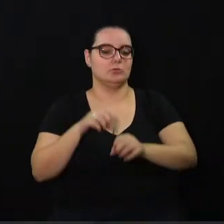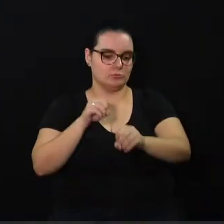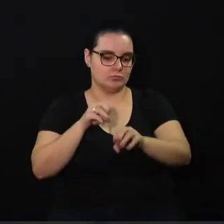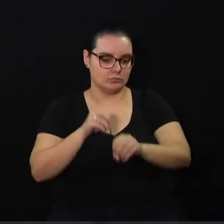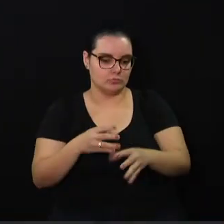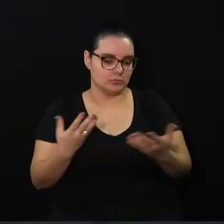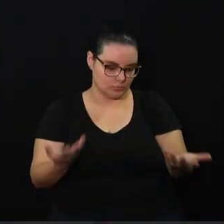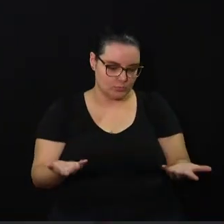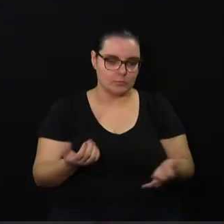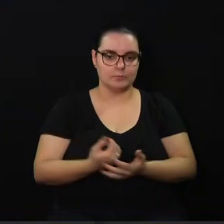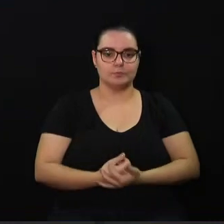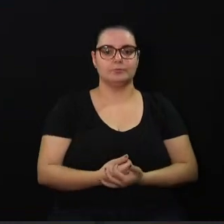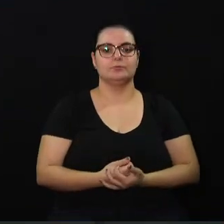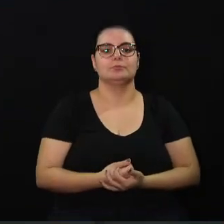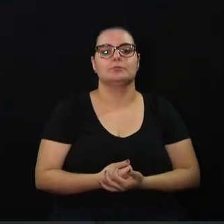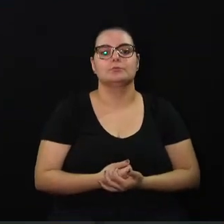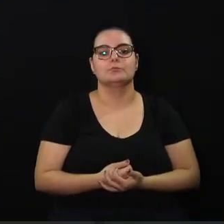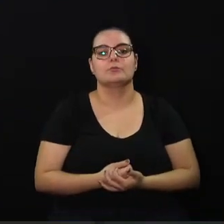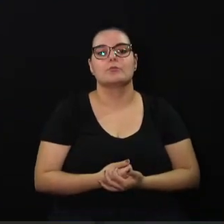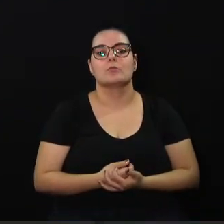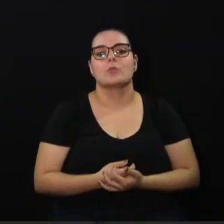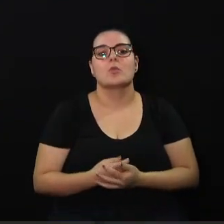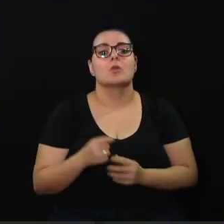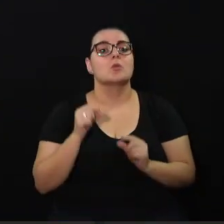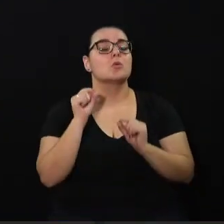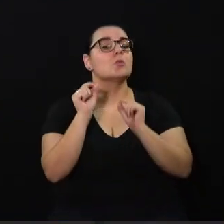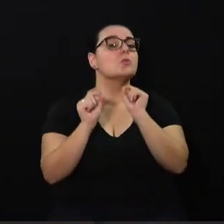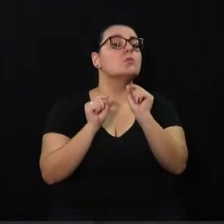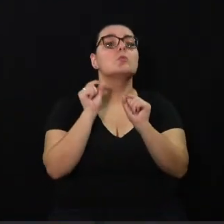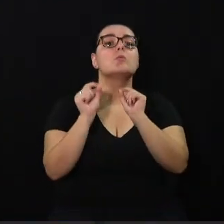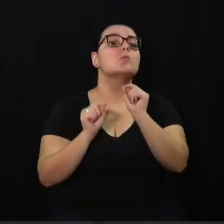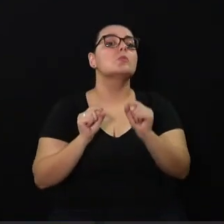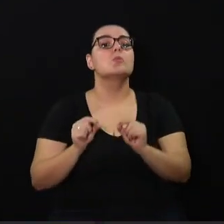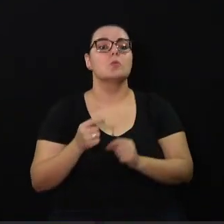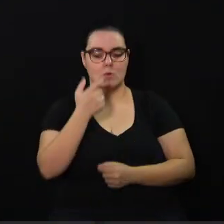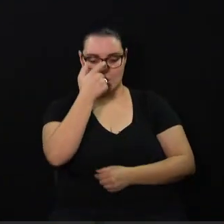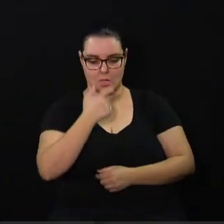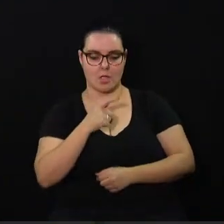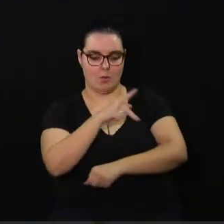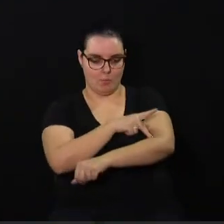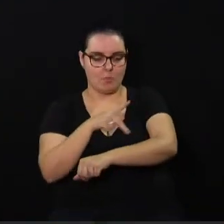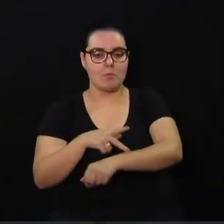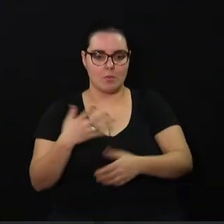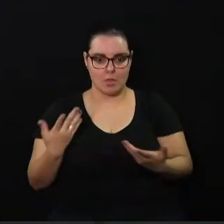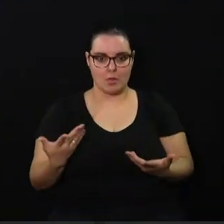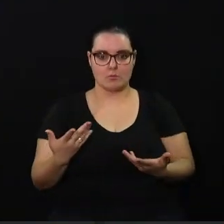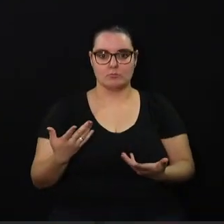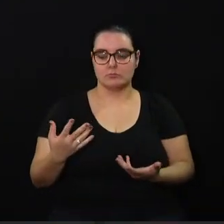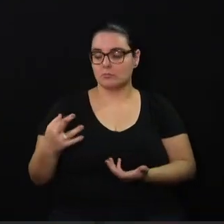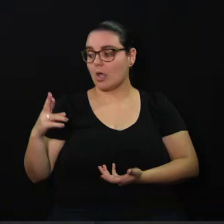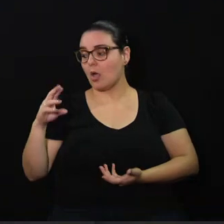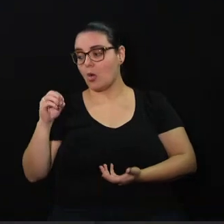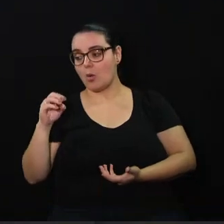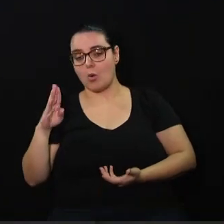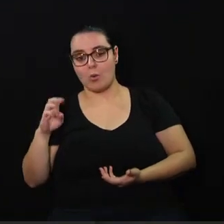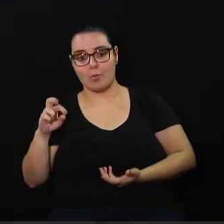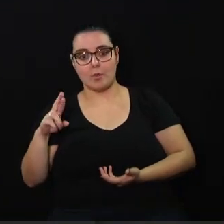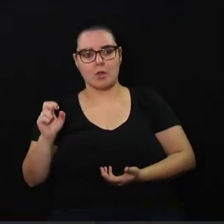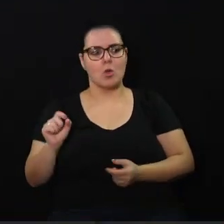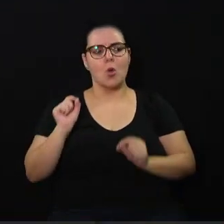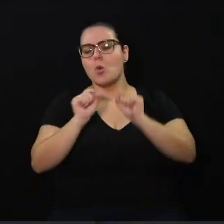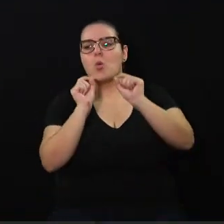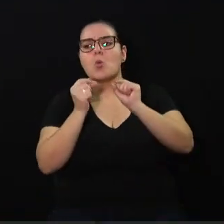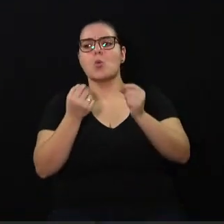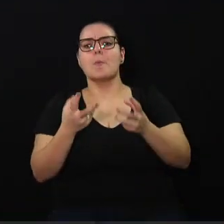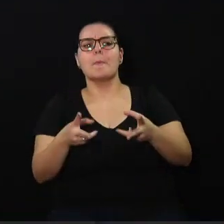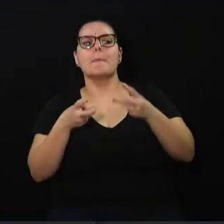maneira e daí que a gente né eu enquanto professora roberto que a gente percebe na inclusão do autista qual